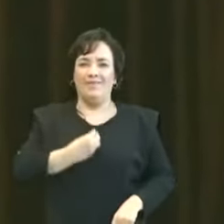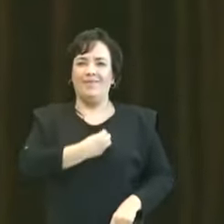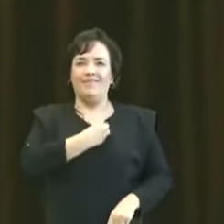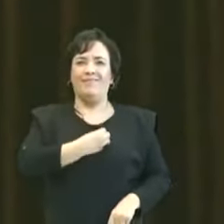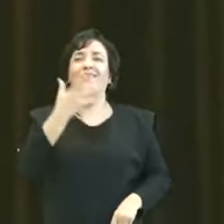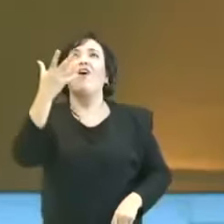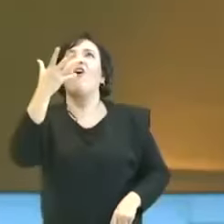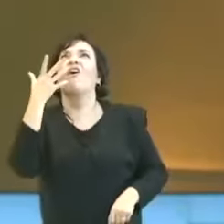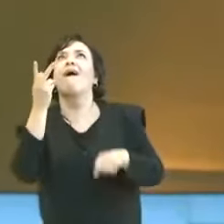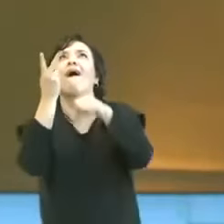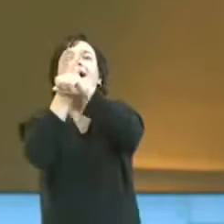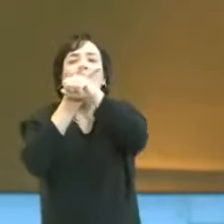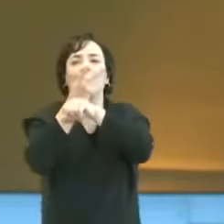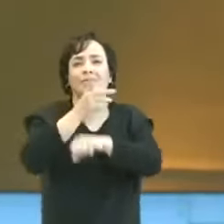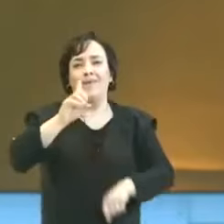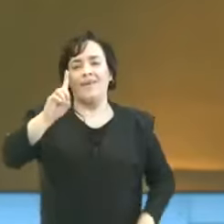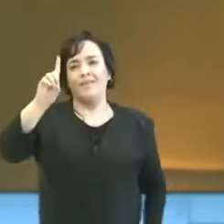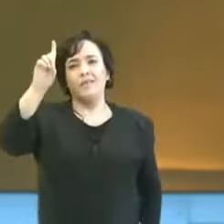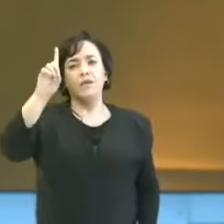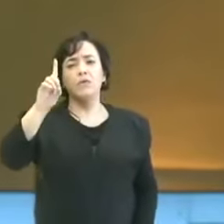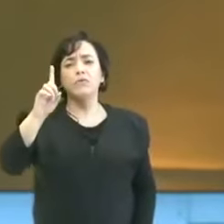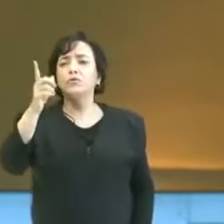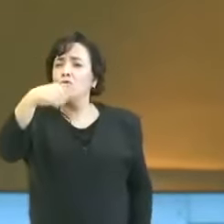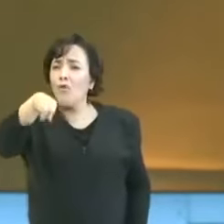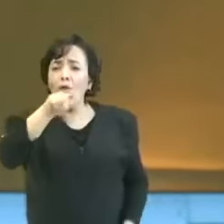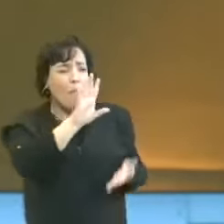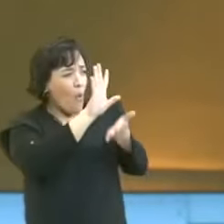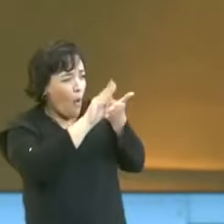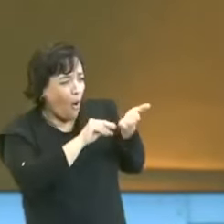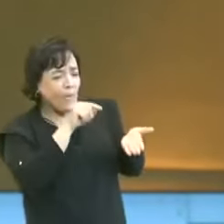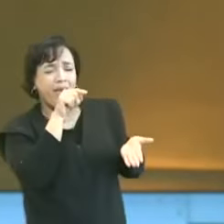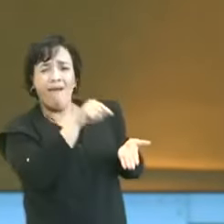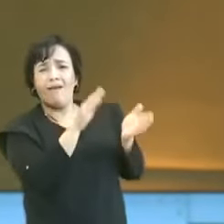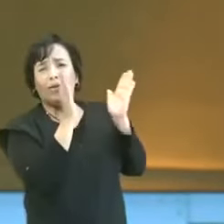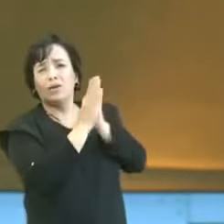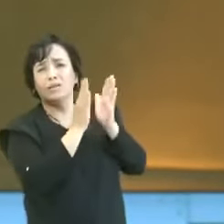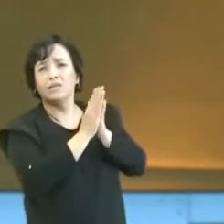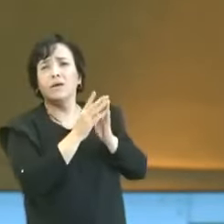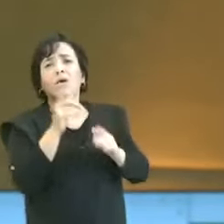hoje e pedir, Deus nos ajuda. Nós queremos orar sem